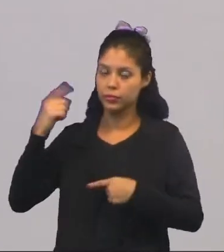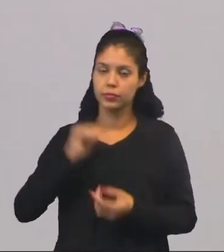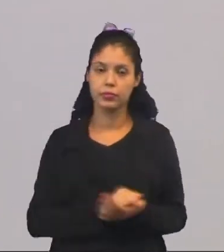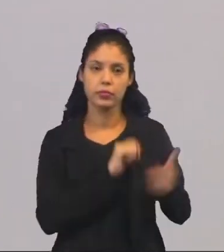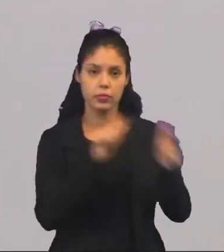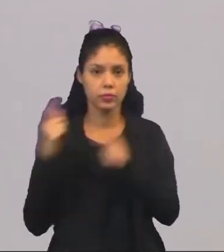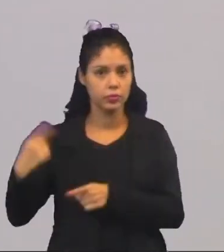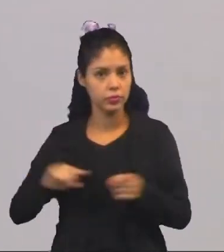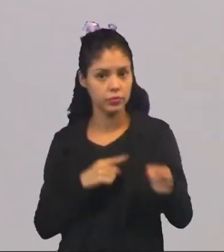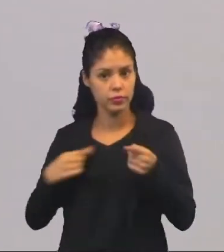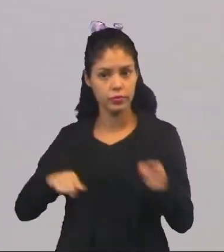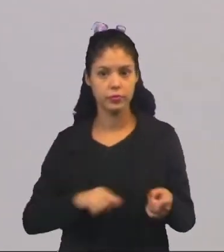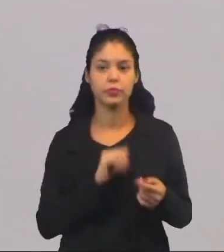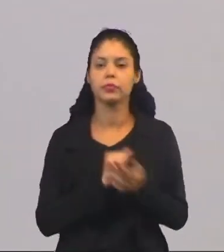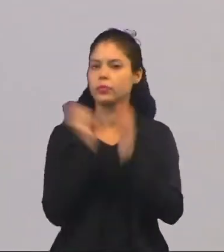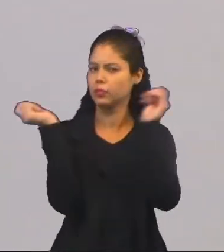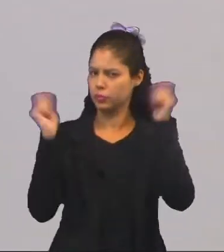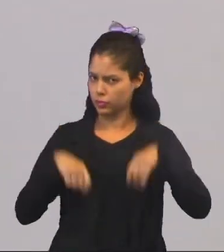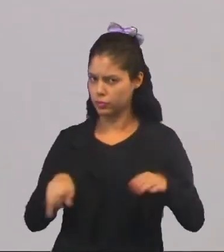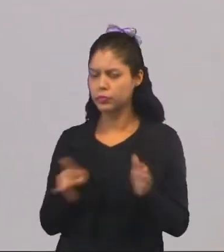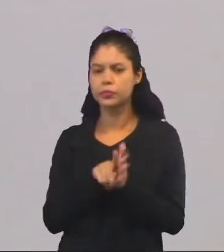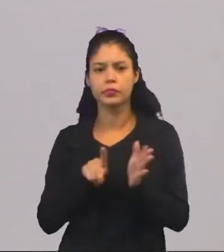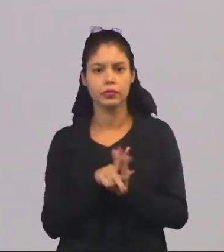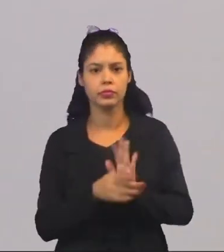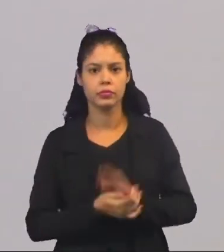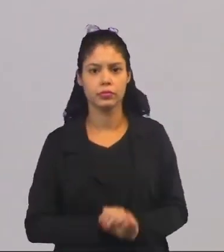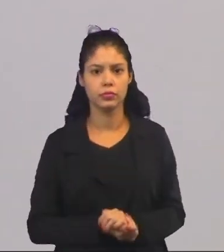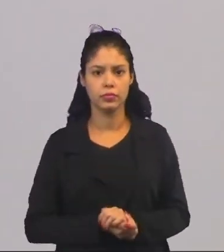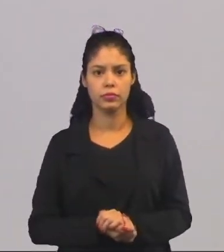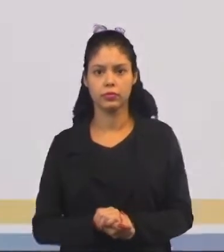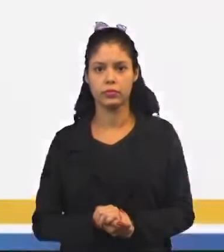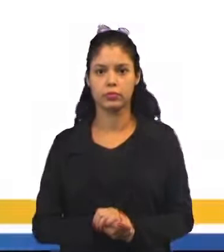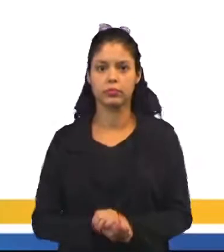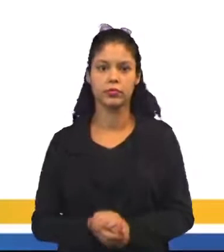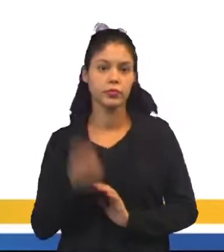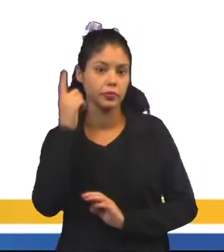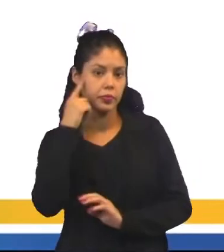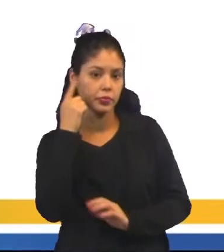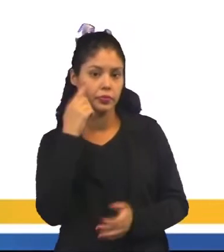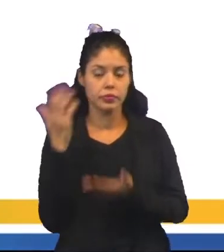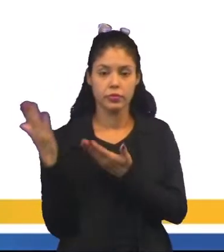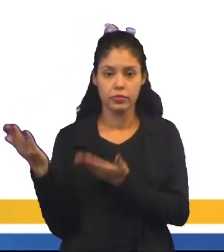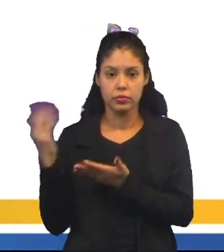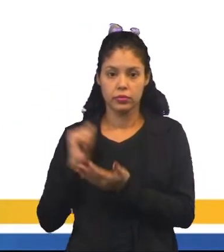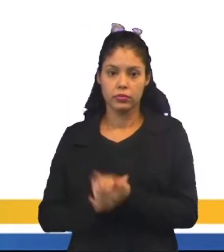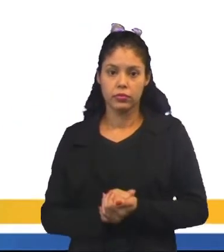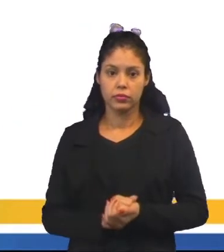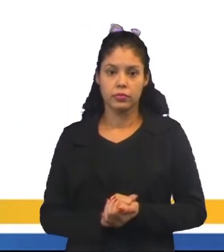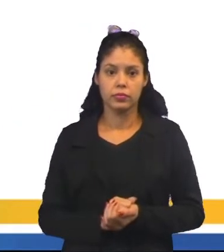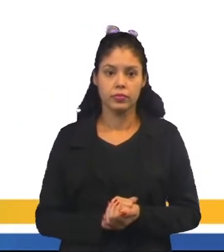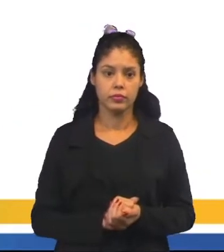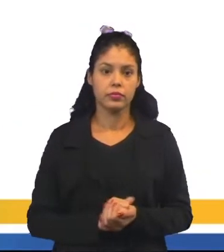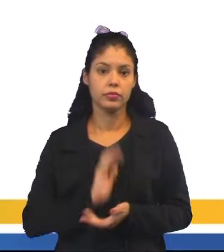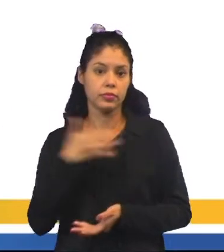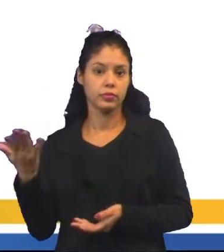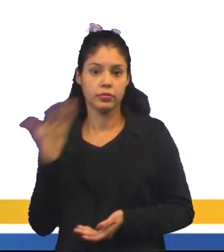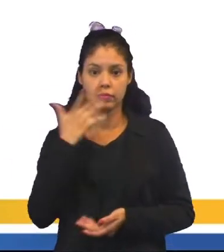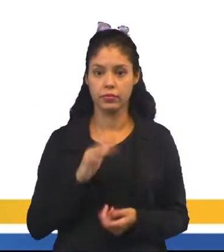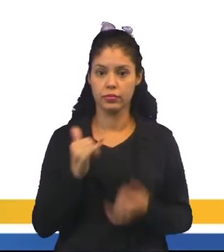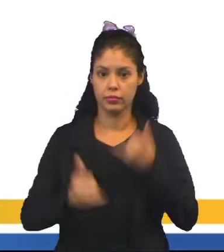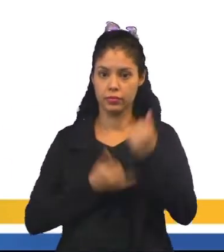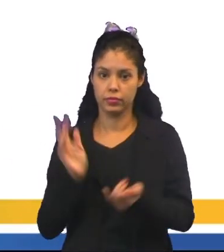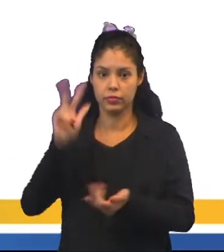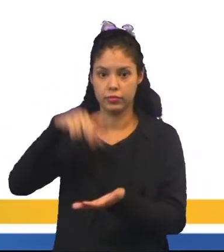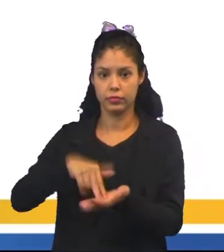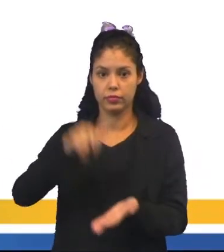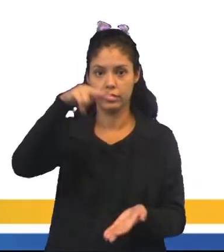obstáculos, superar desafios. Provavelmente que foi a reflexão que eu deixei aqui, ó, infância radical. Quando criança